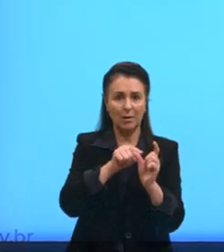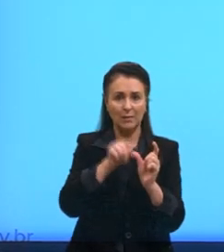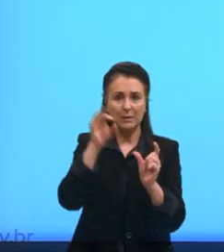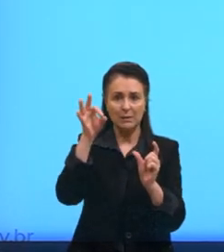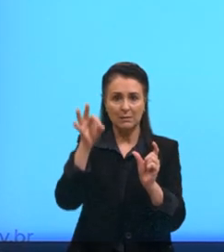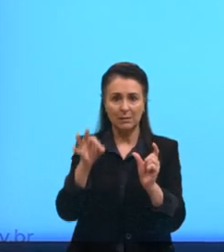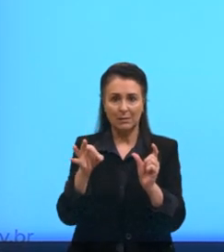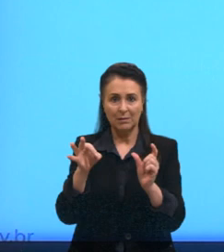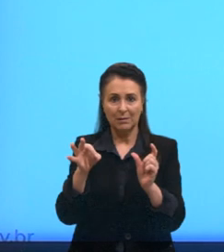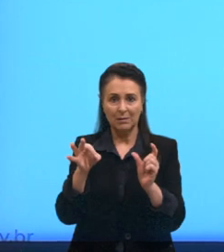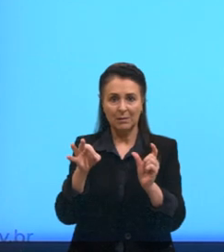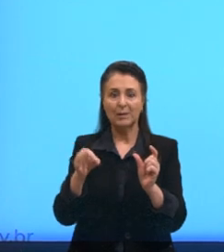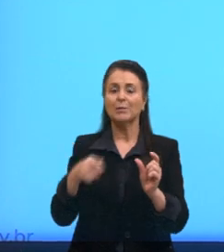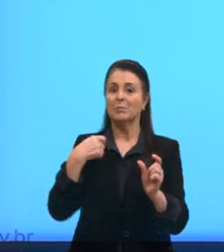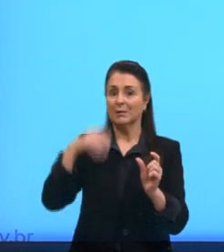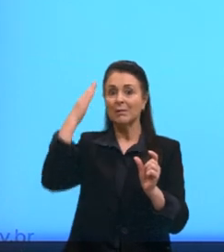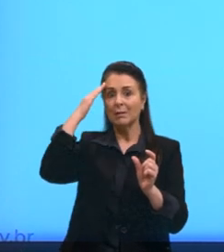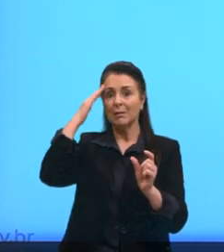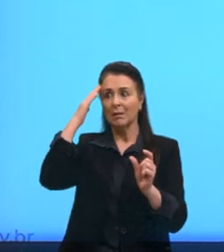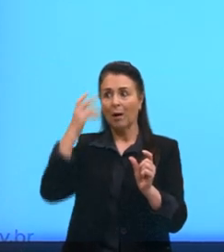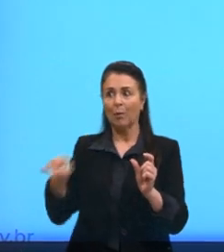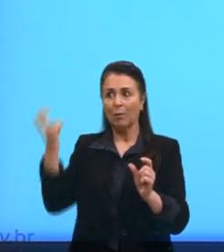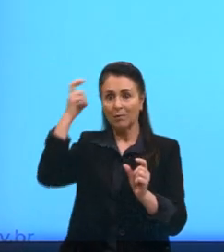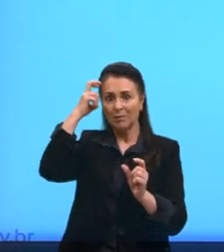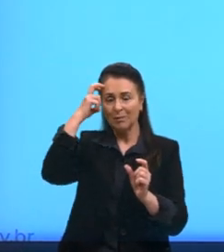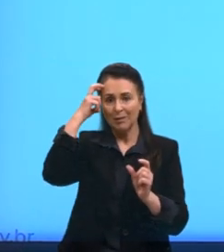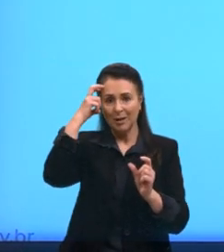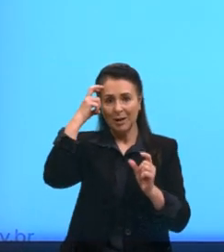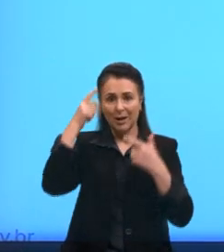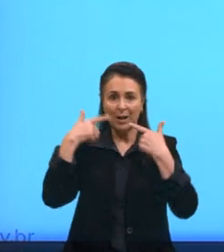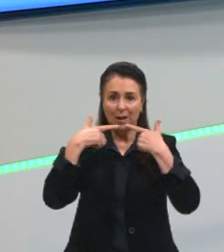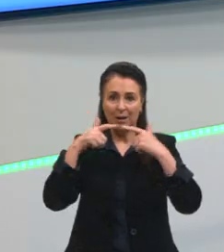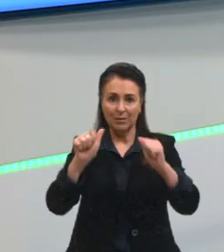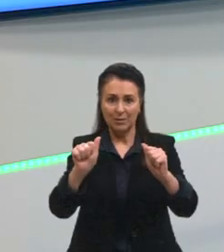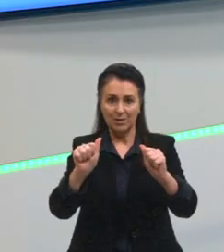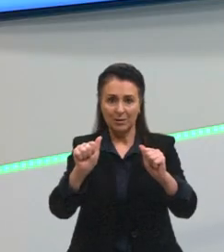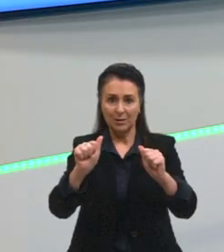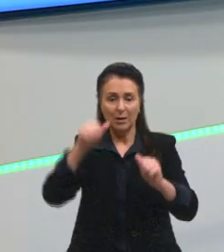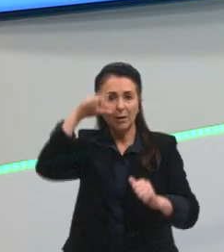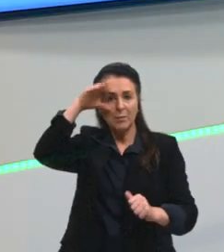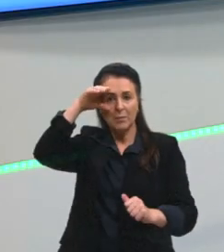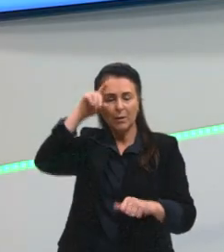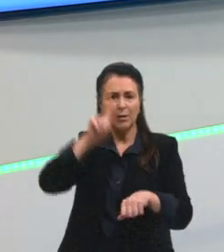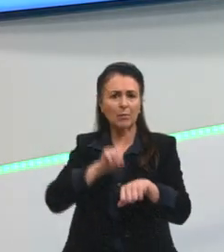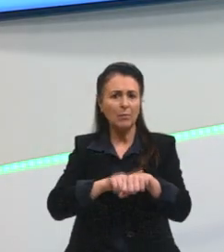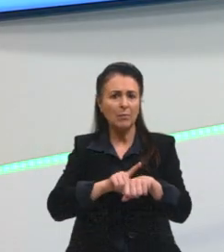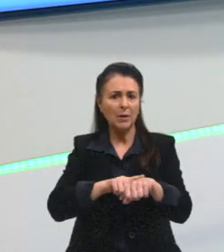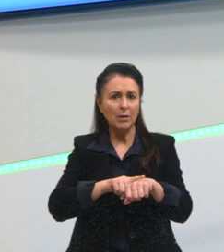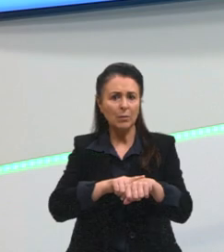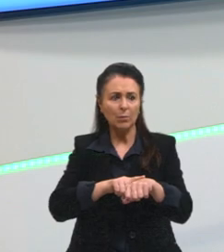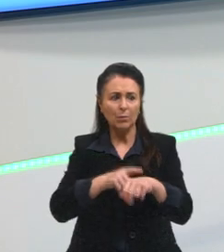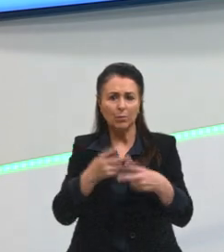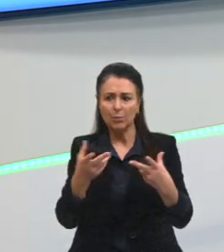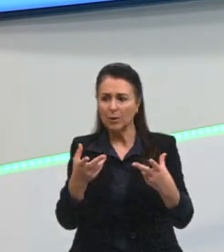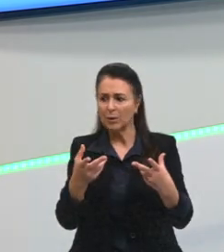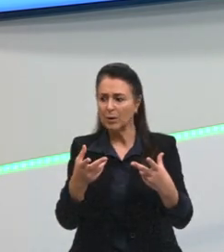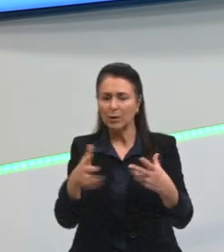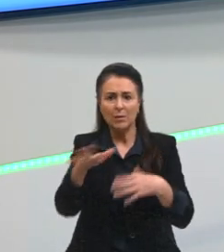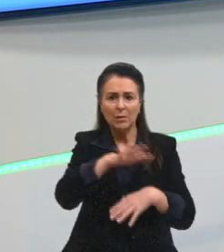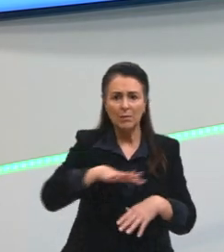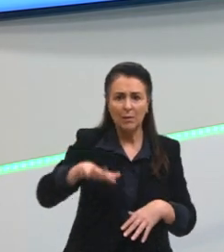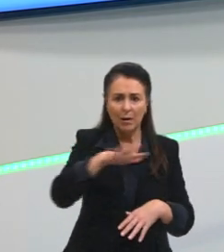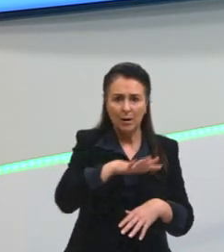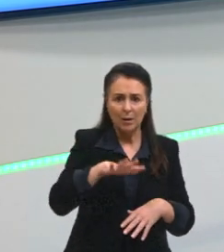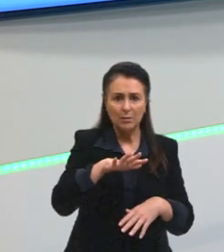eu vou ter que entender um pouco do aspecto cultural eu vou observar Em que momento aquela palavra está sendo usado certo